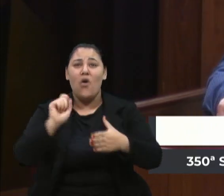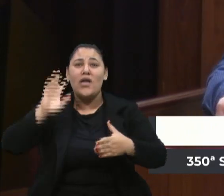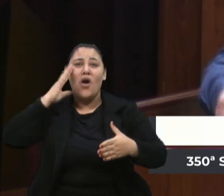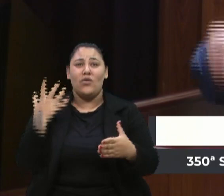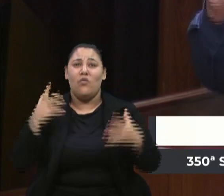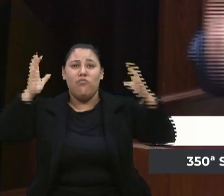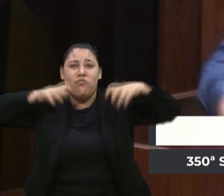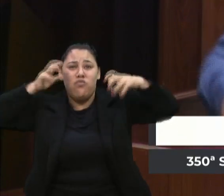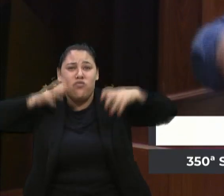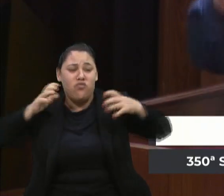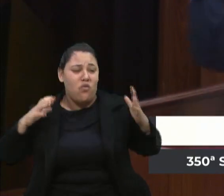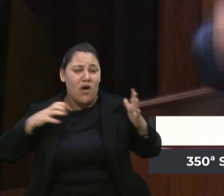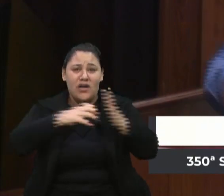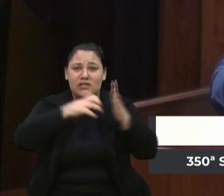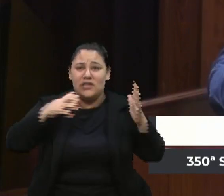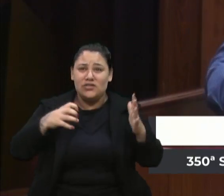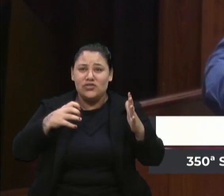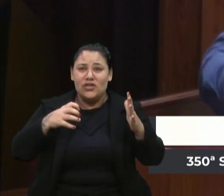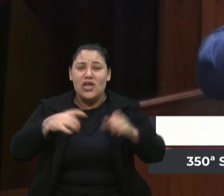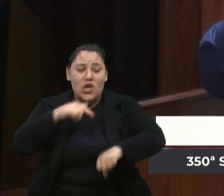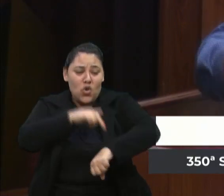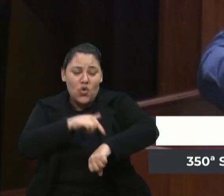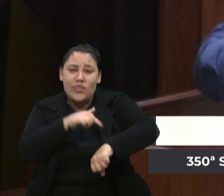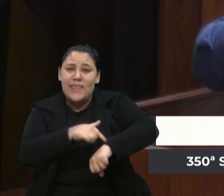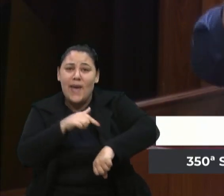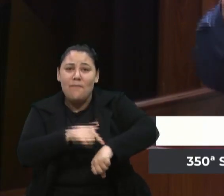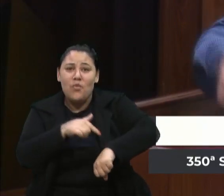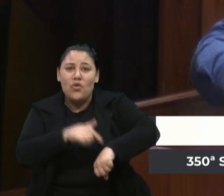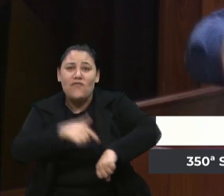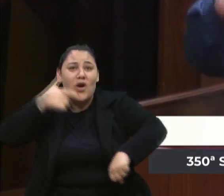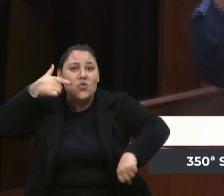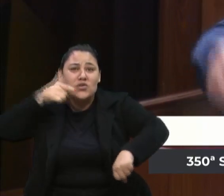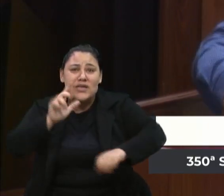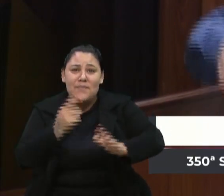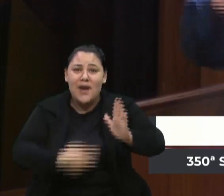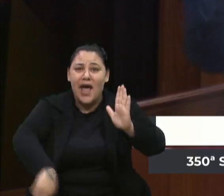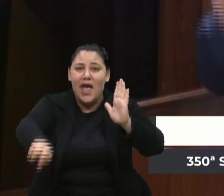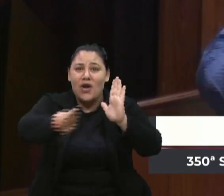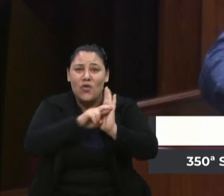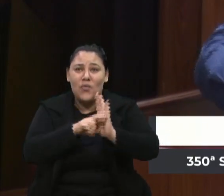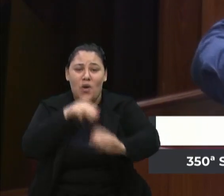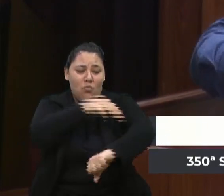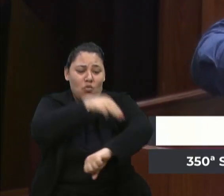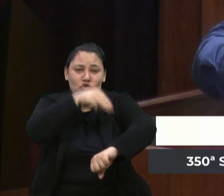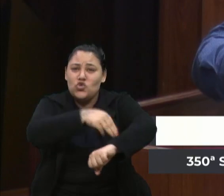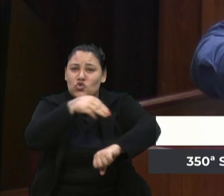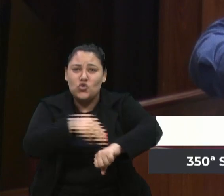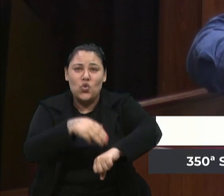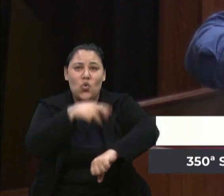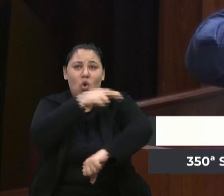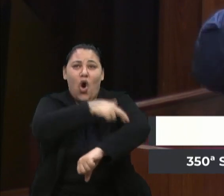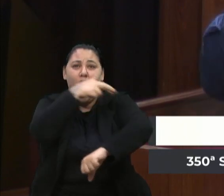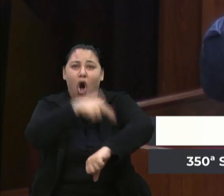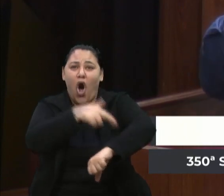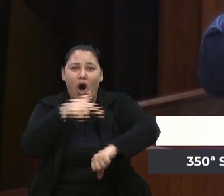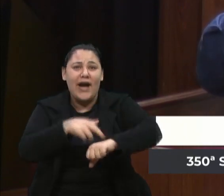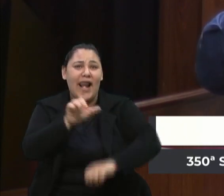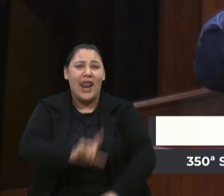destruição e o tempo que levará para as cidades de Mussum, Rocaçada, Lajeado,